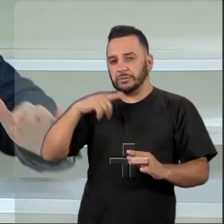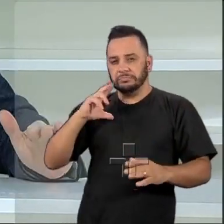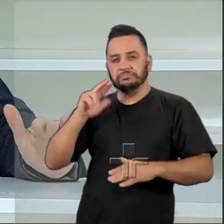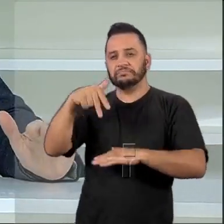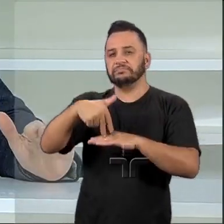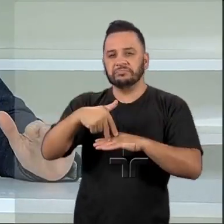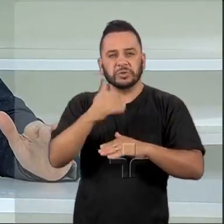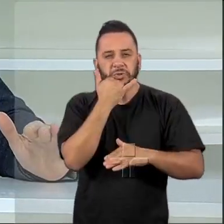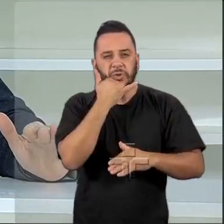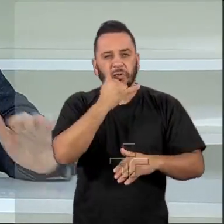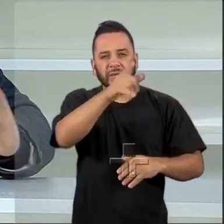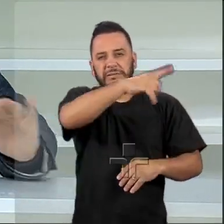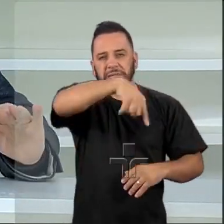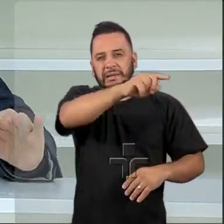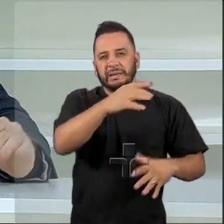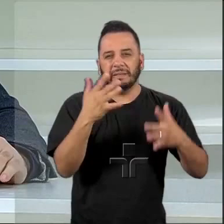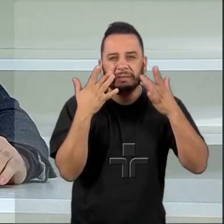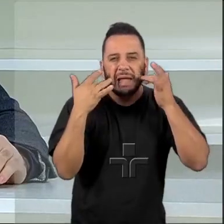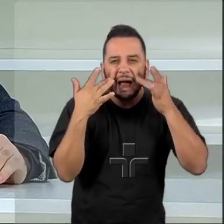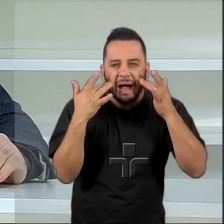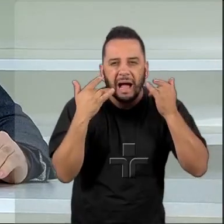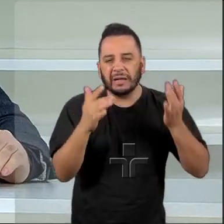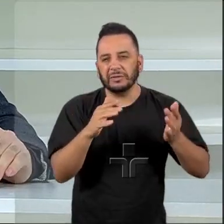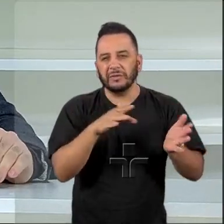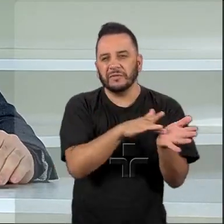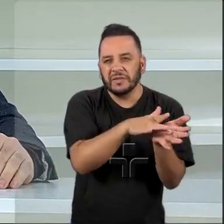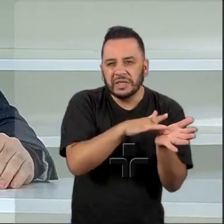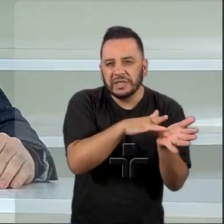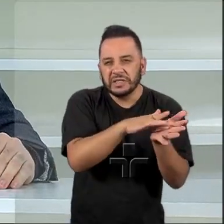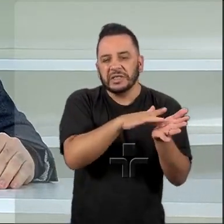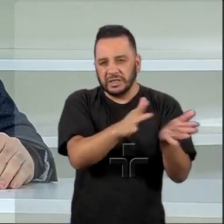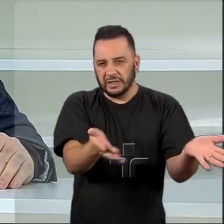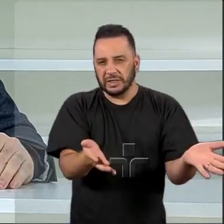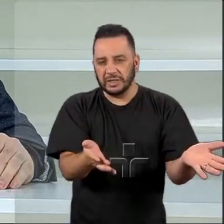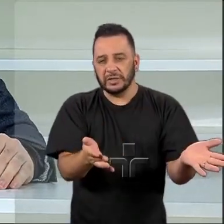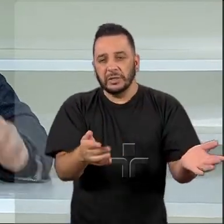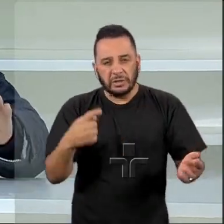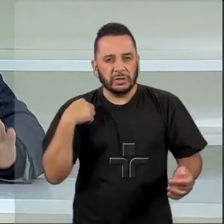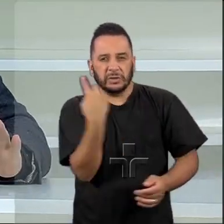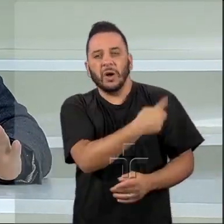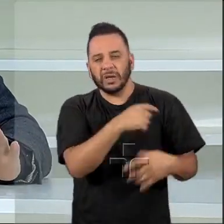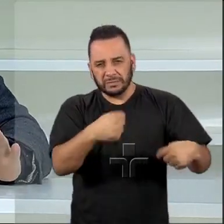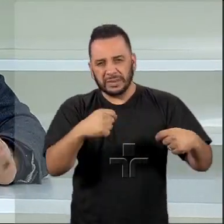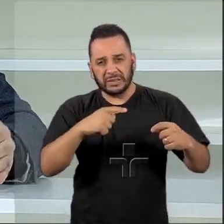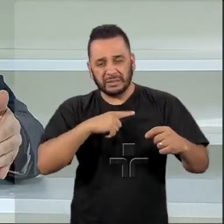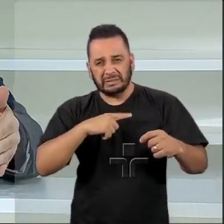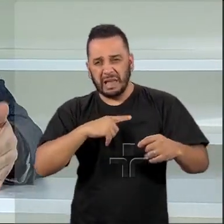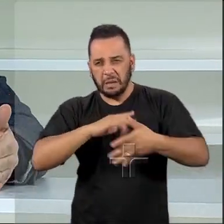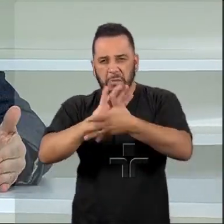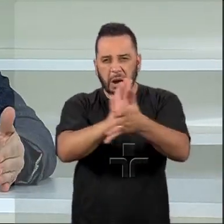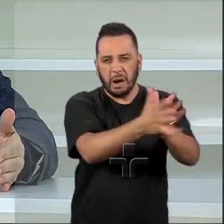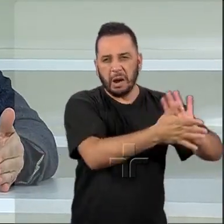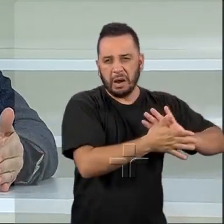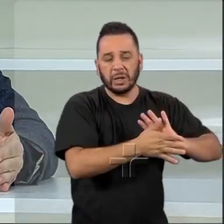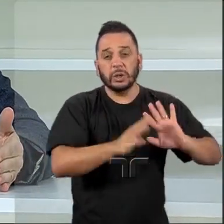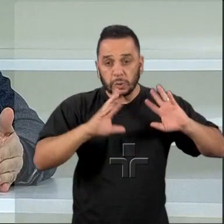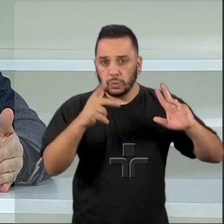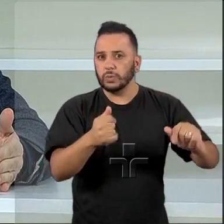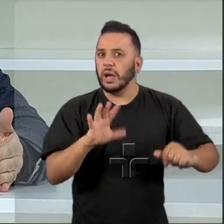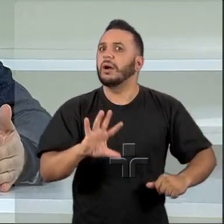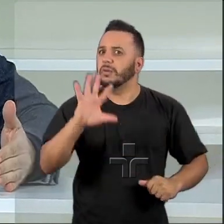daí é um grande teatro. Isso é um grande teatro e nós temos que passar a moto niveladora em cima. E olha só, as pessoas